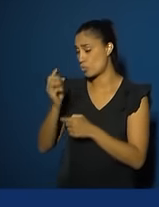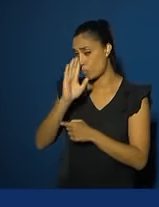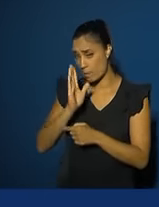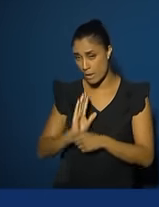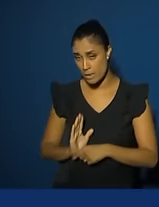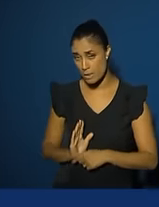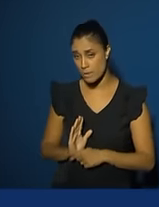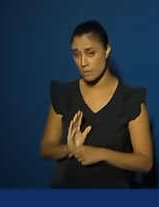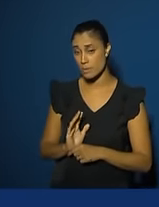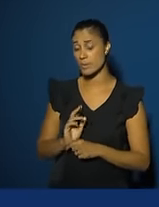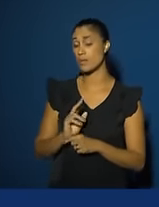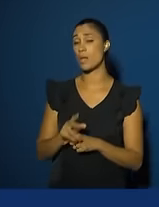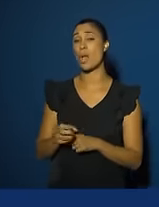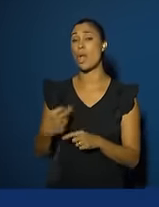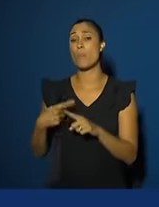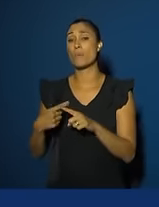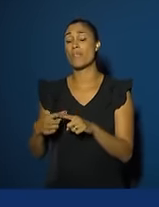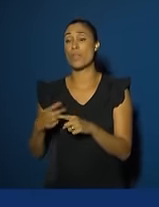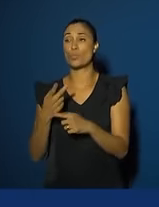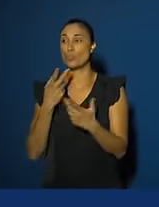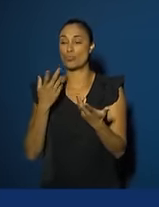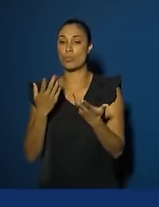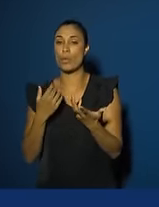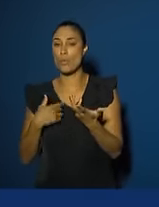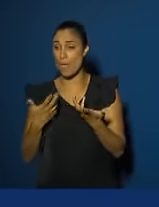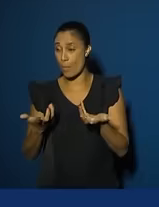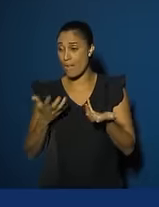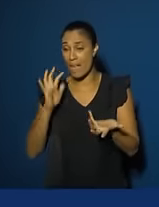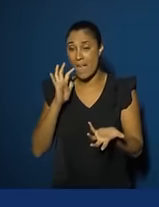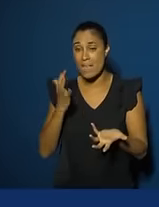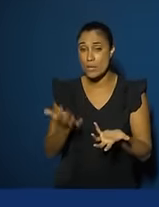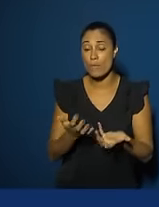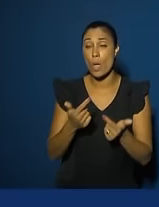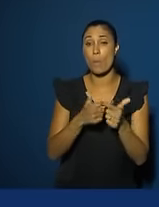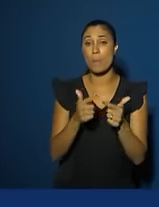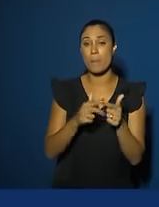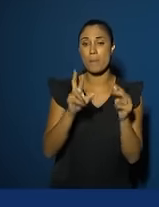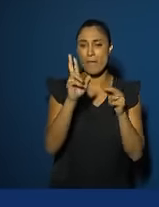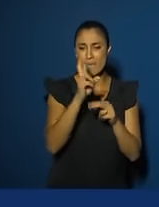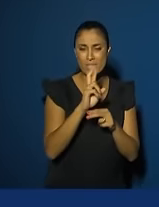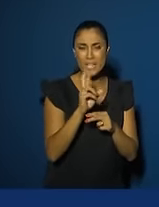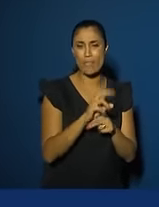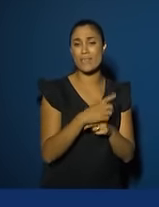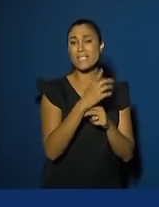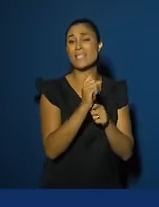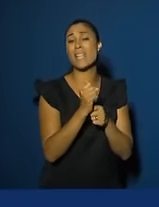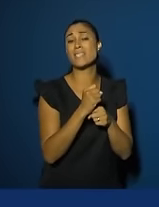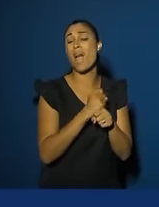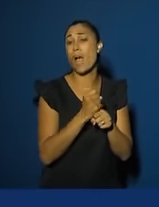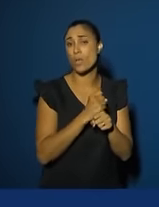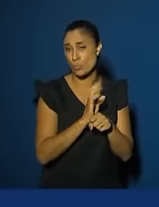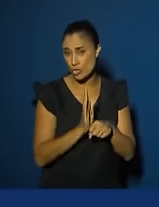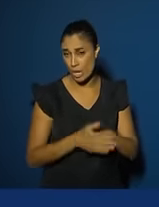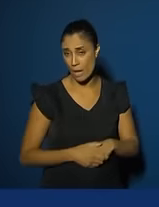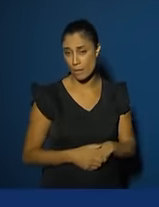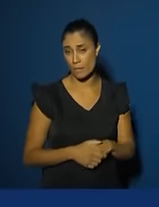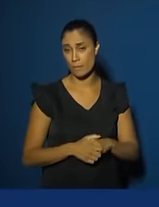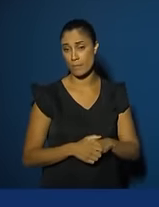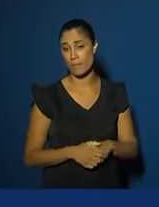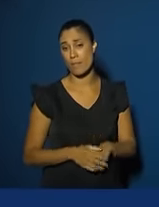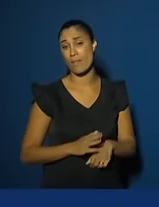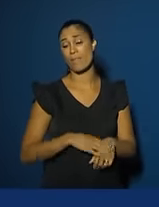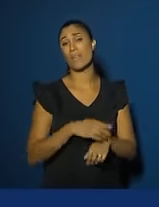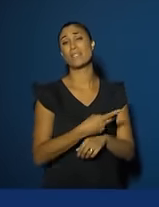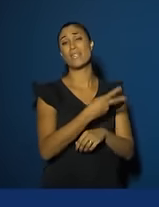país porque não não tô querendo eu tô querendo resolver um problema fiscal que faz 10 anos que não é resolvido faz